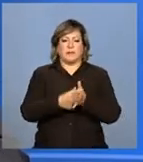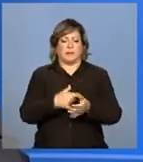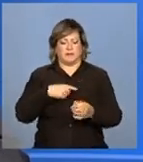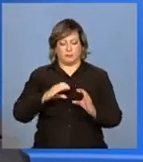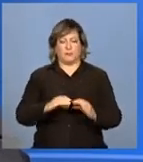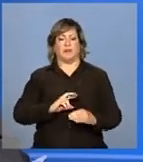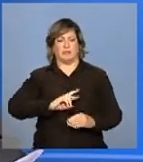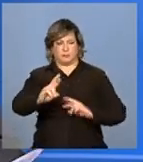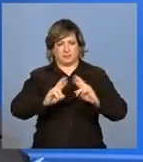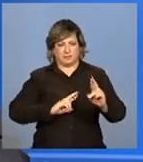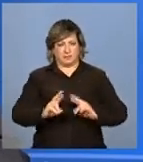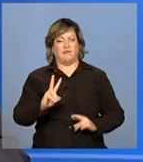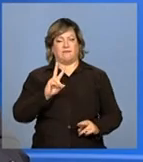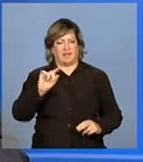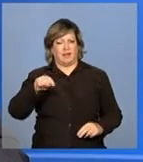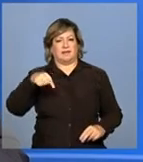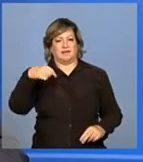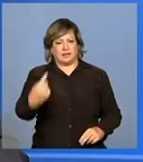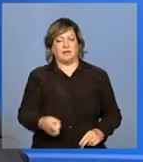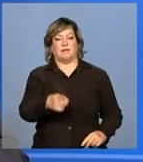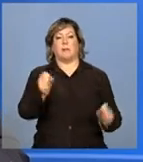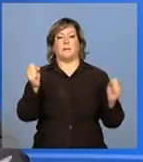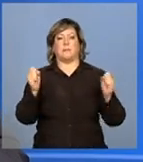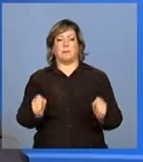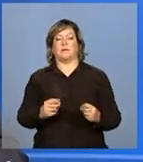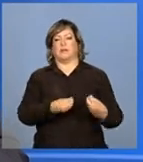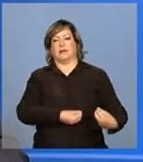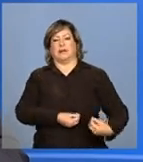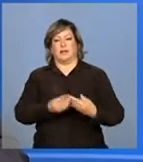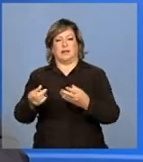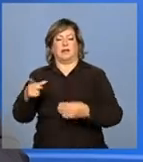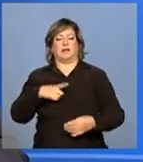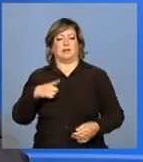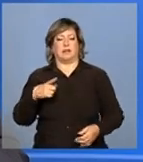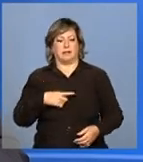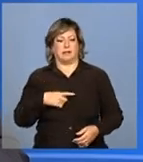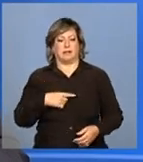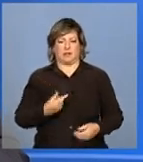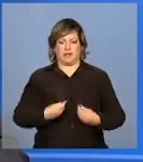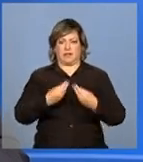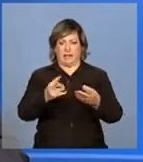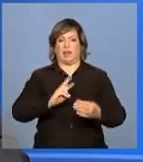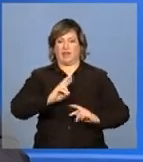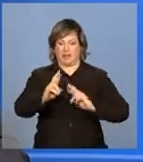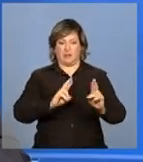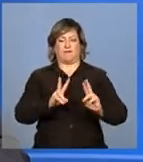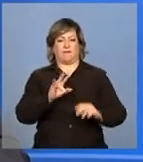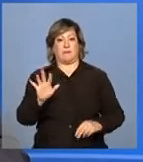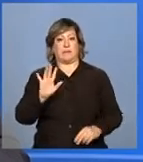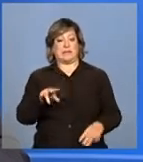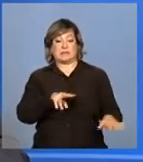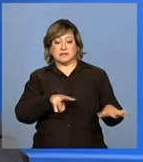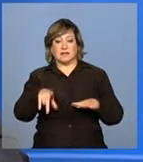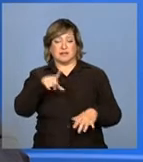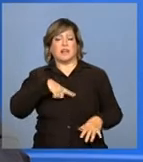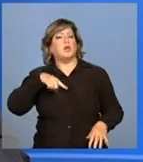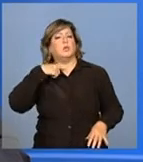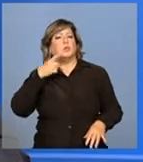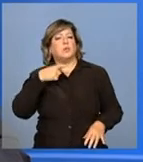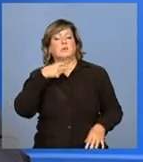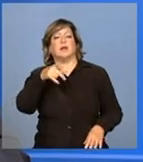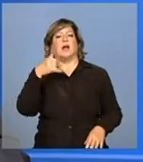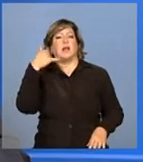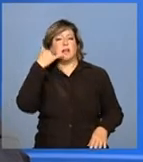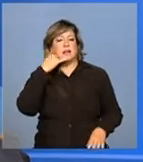aqui elas vão ser esclarecidas Tá bom você enviados para vocês O Retorno mas se durante a semana você tiver alguma dúvida